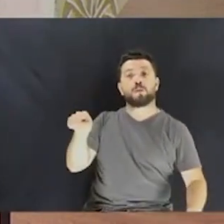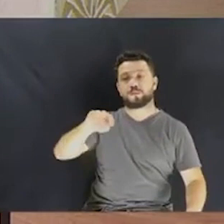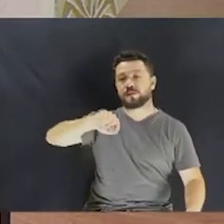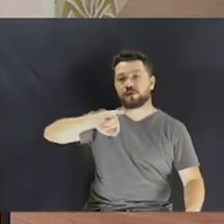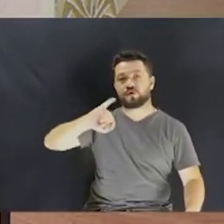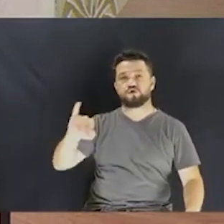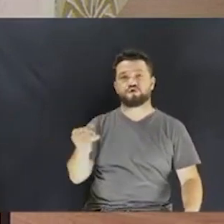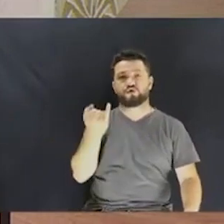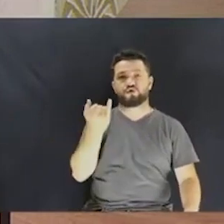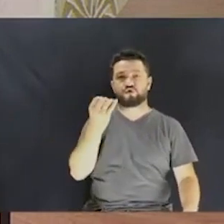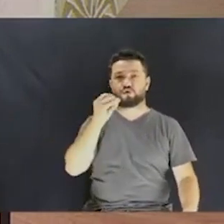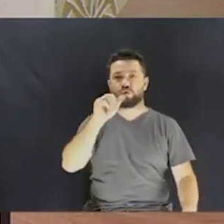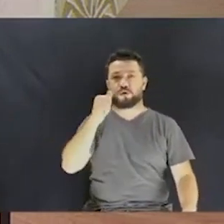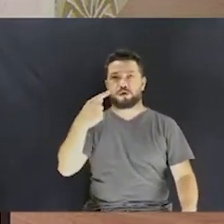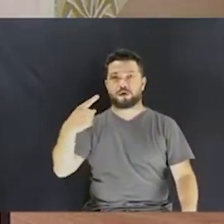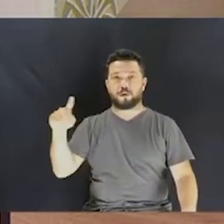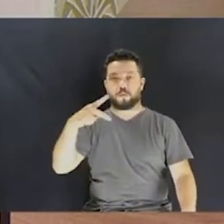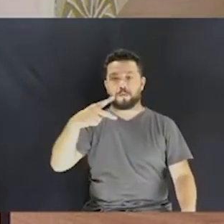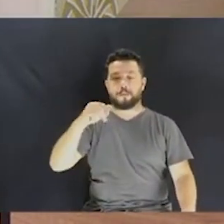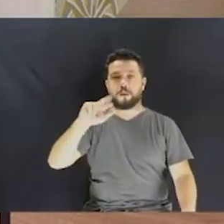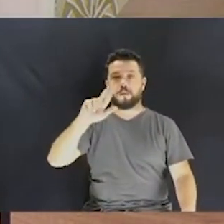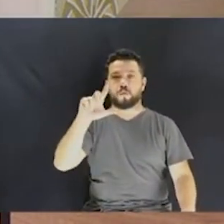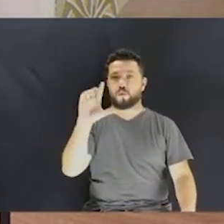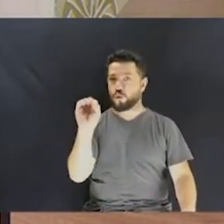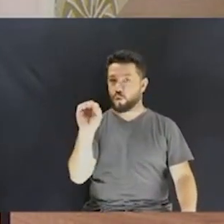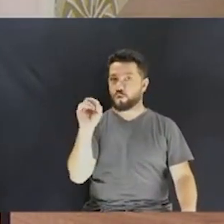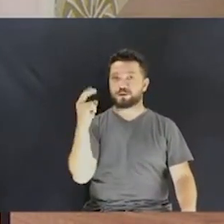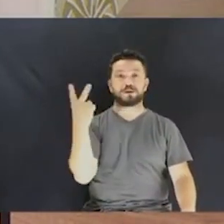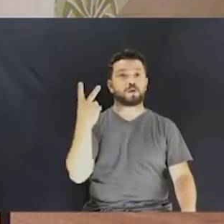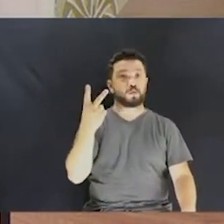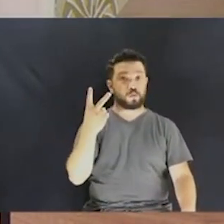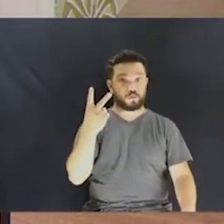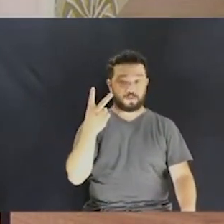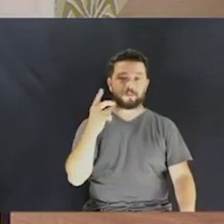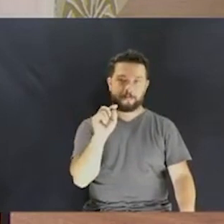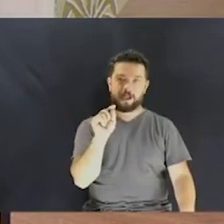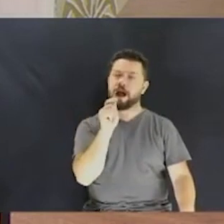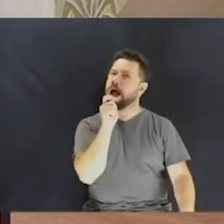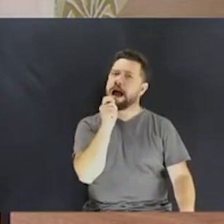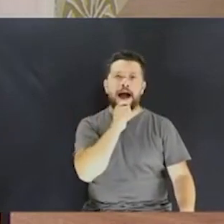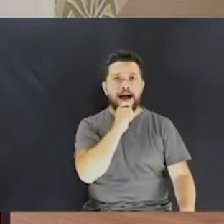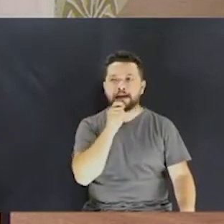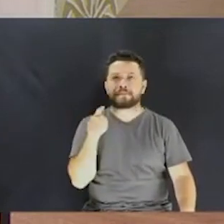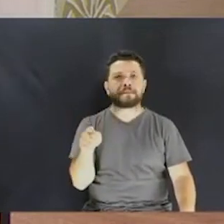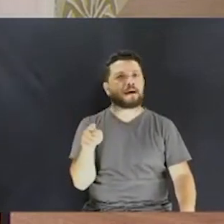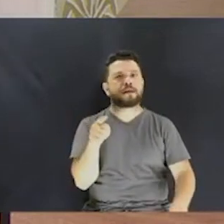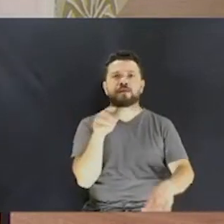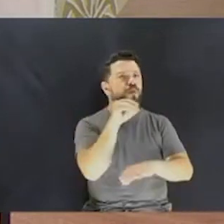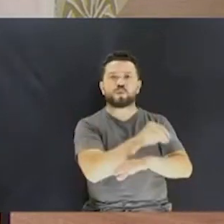não foi é não foi executada Mas vamos executar